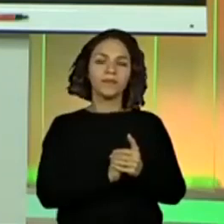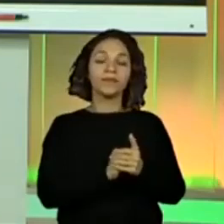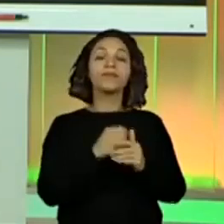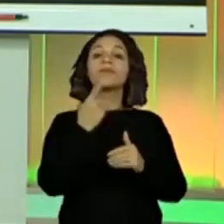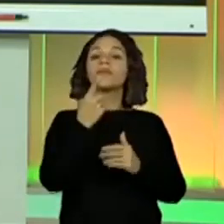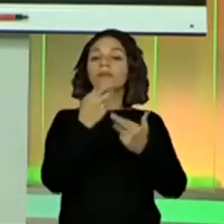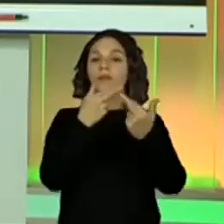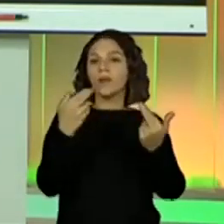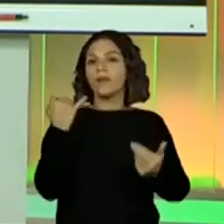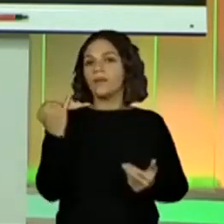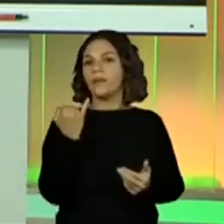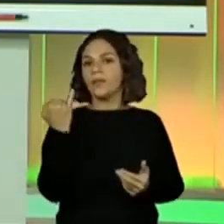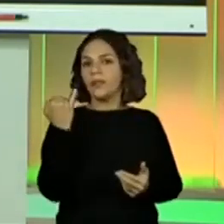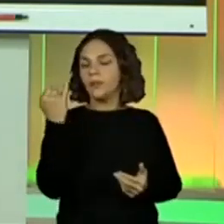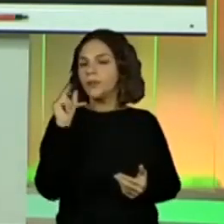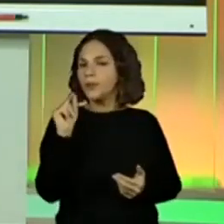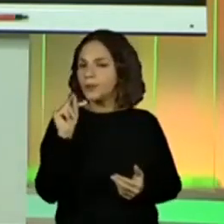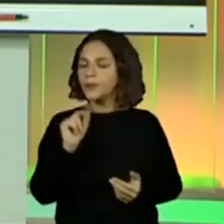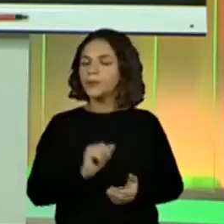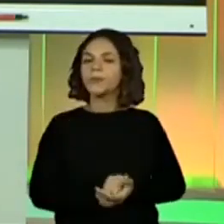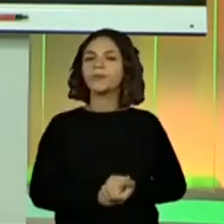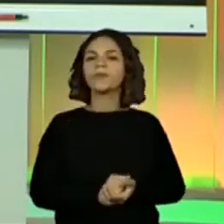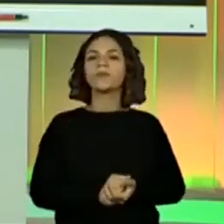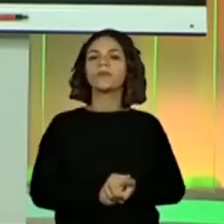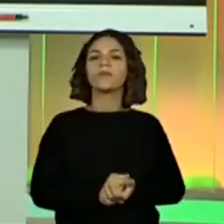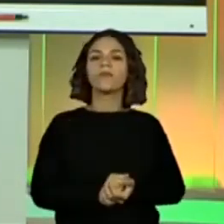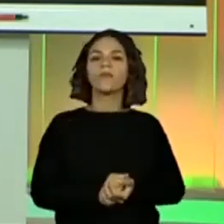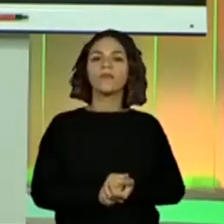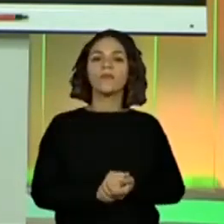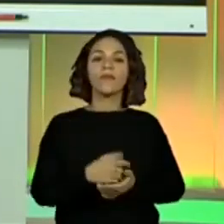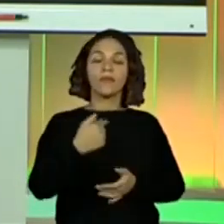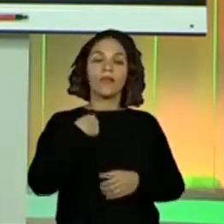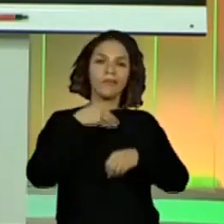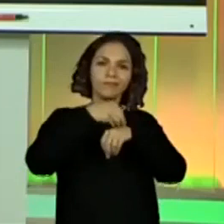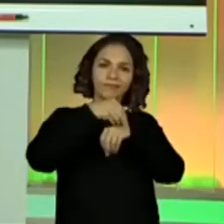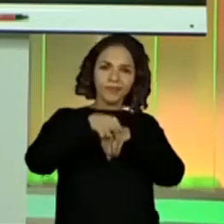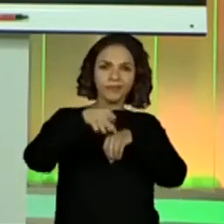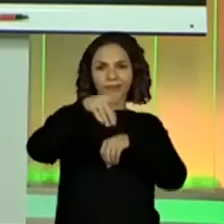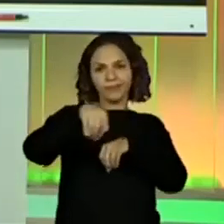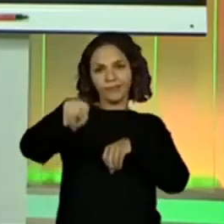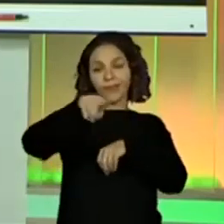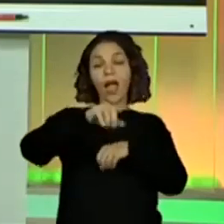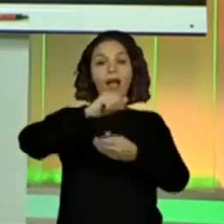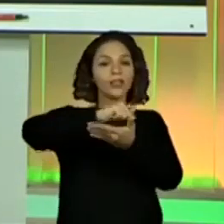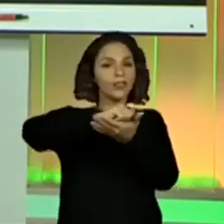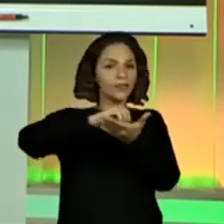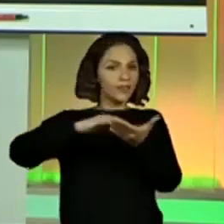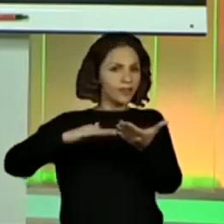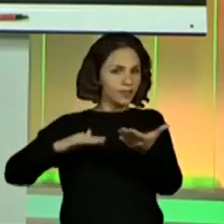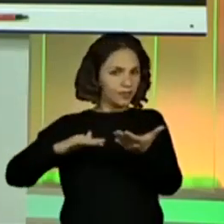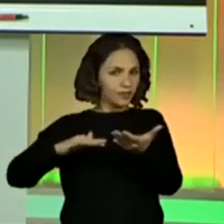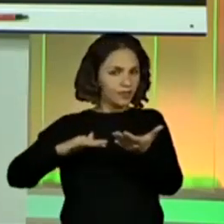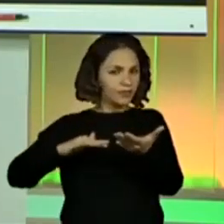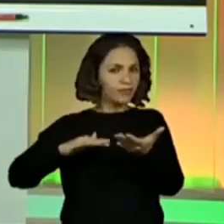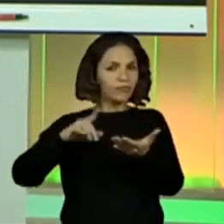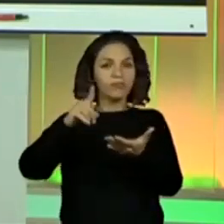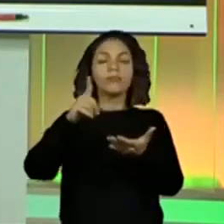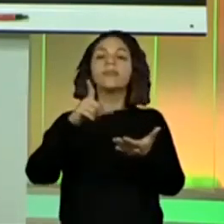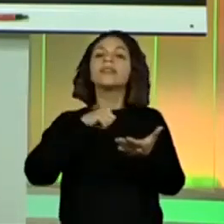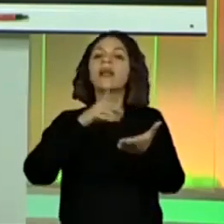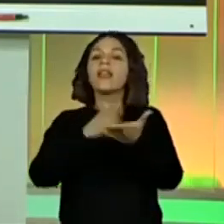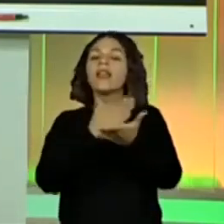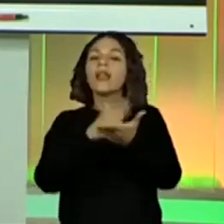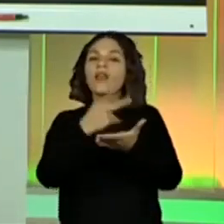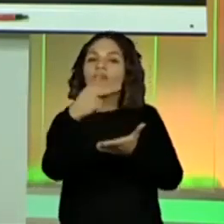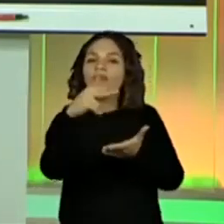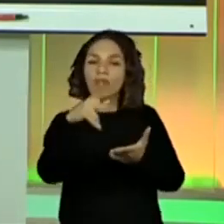Uma coisa importante que eu vou deixar para vocês aqui é uma atividade que está lá no livro Ler e Escrever